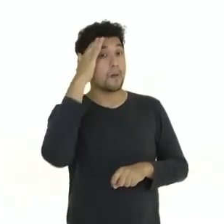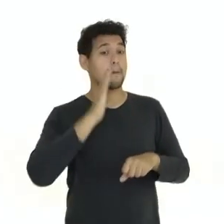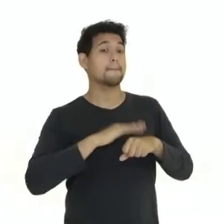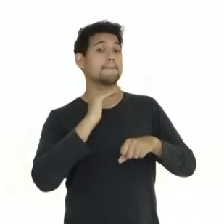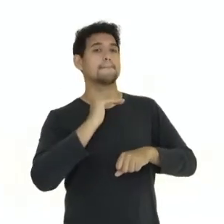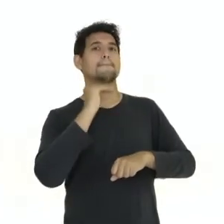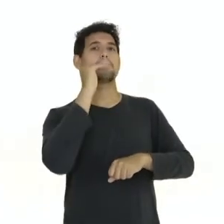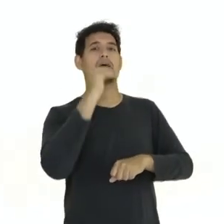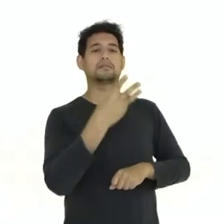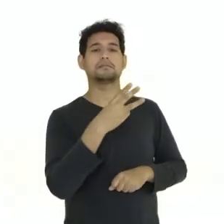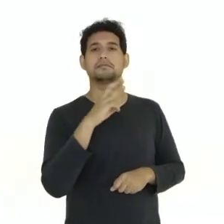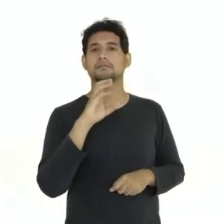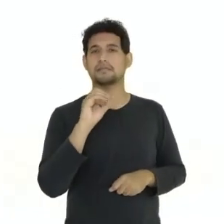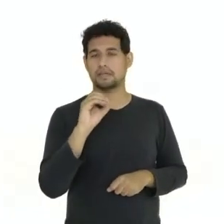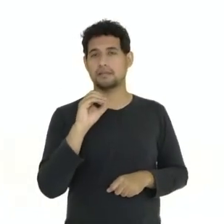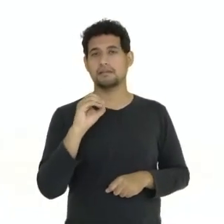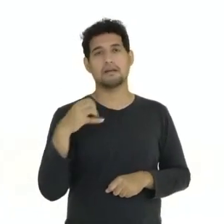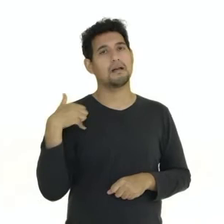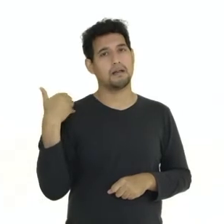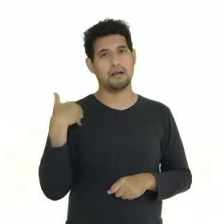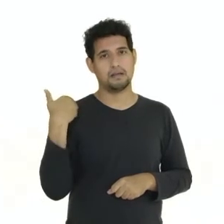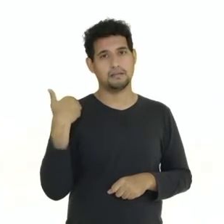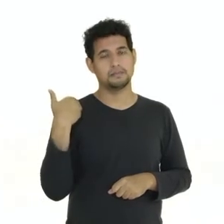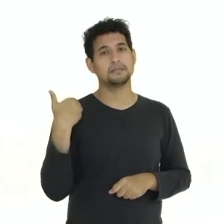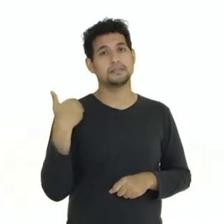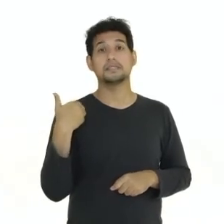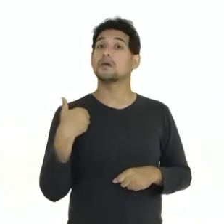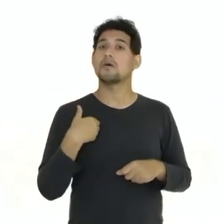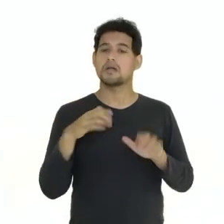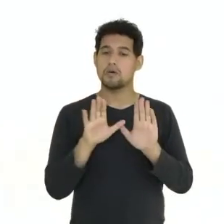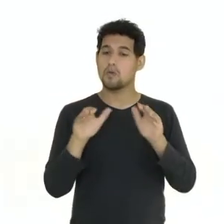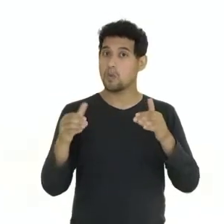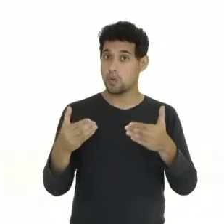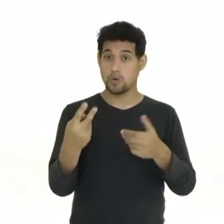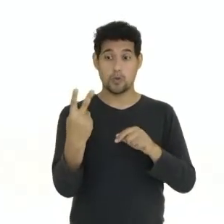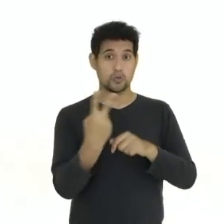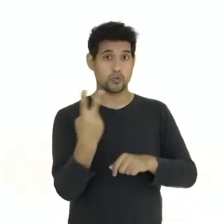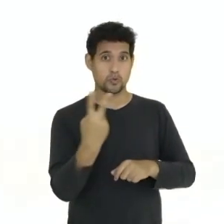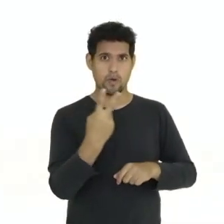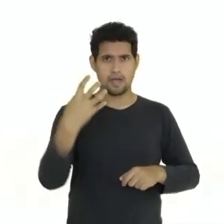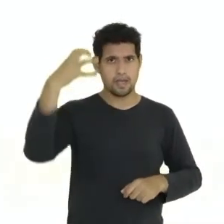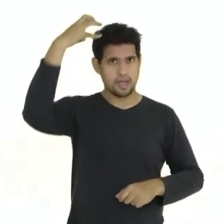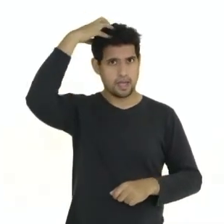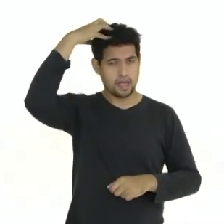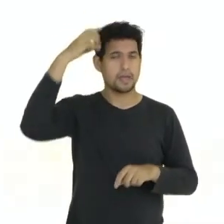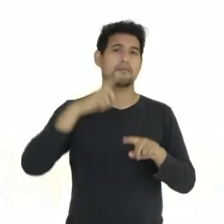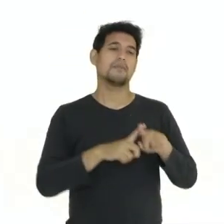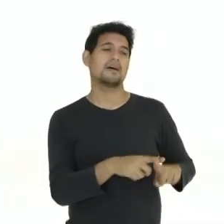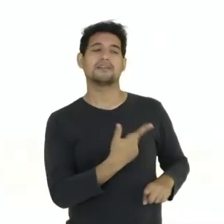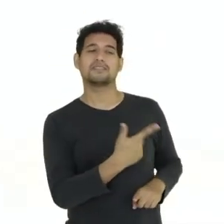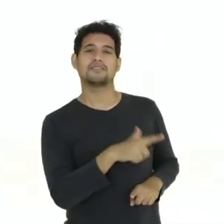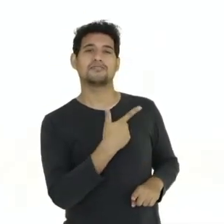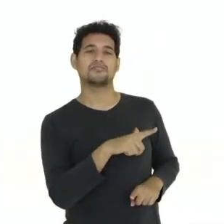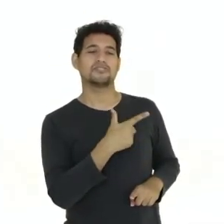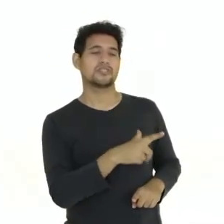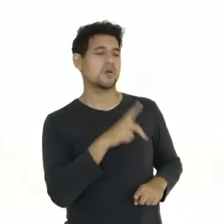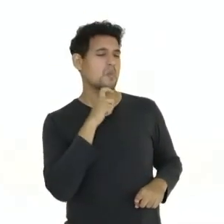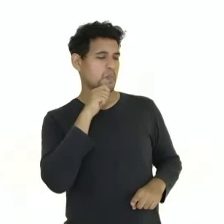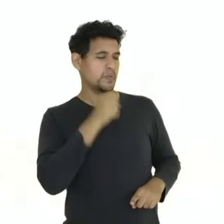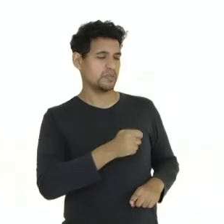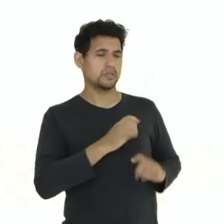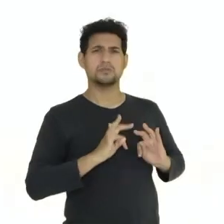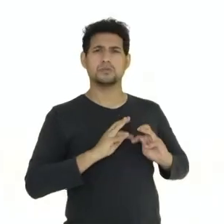de 30 anos. Então era uma monarquia dual, 2 reis, mas que não tinham poder absoluto,